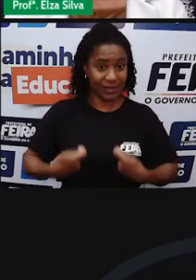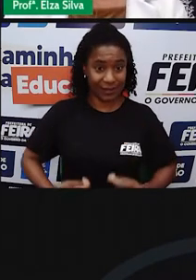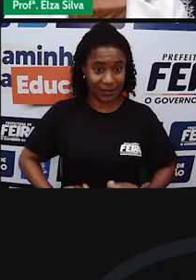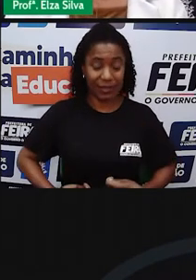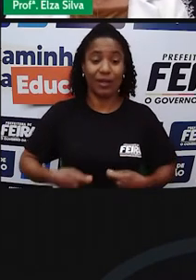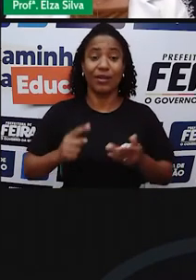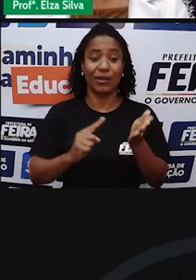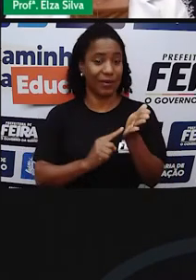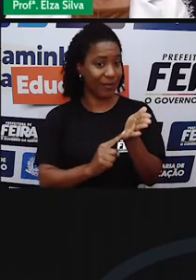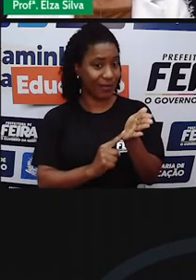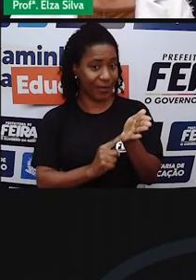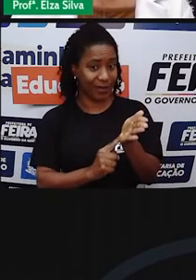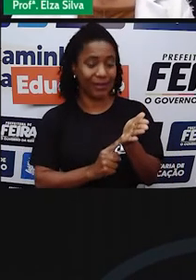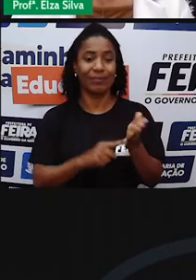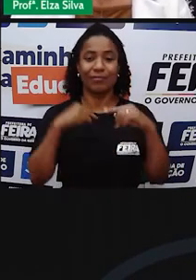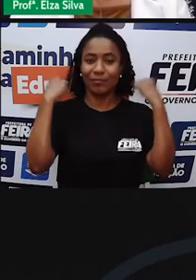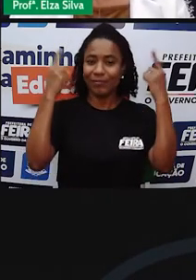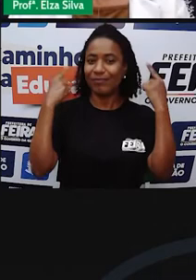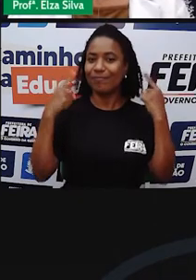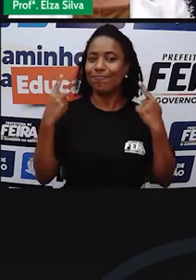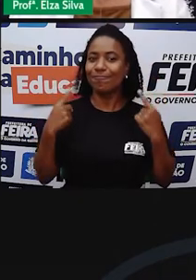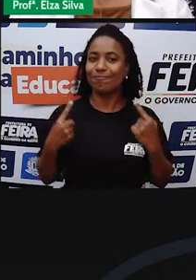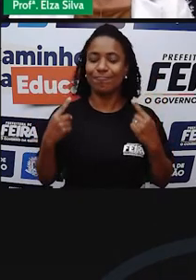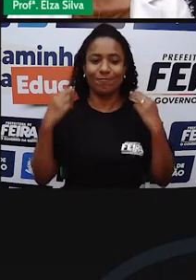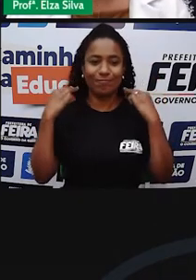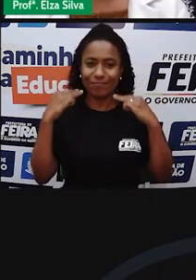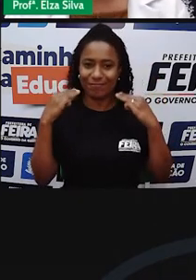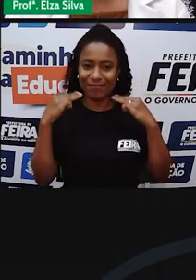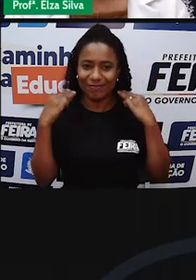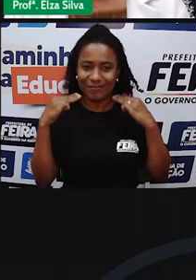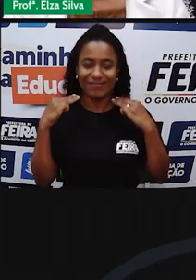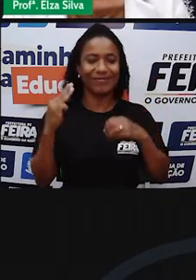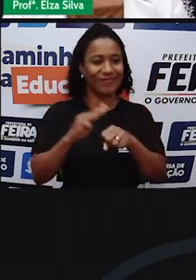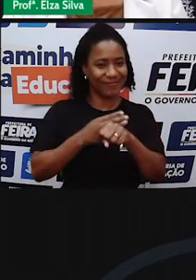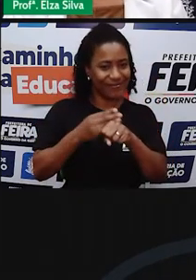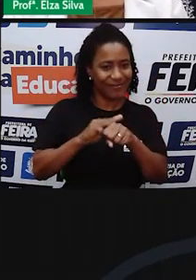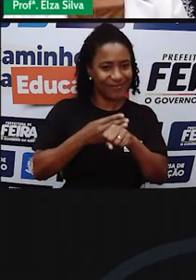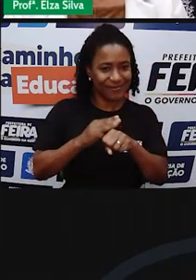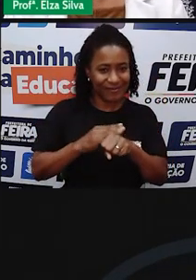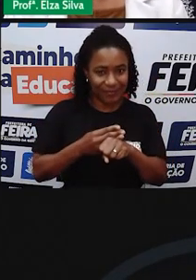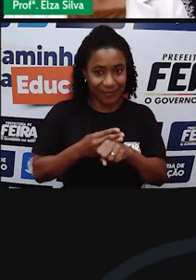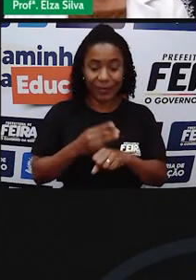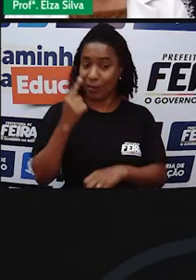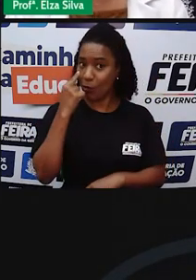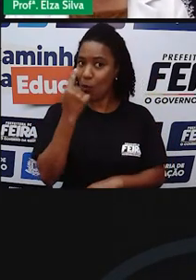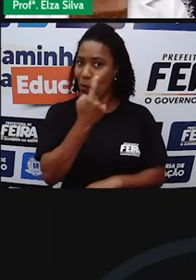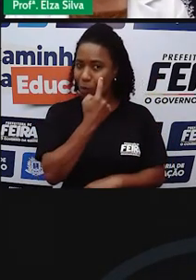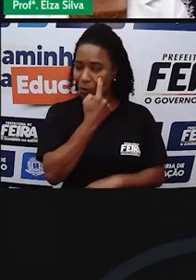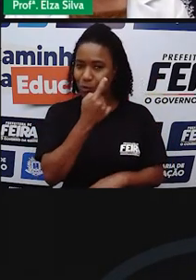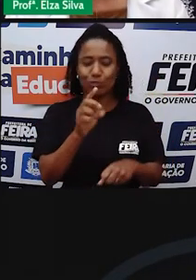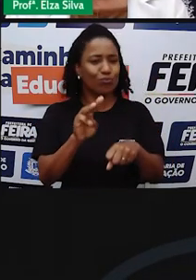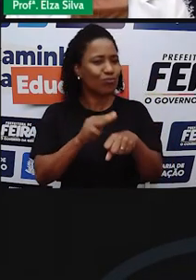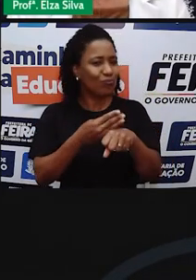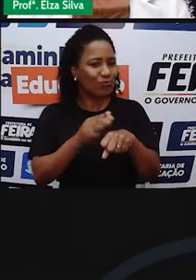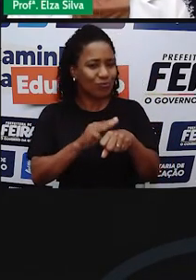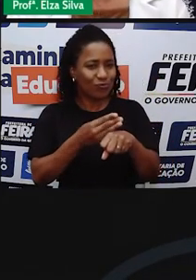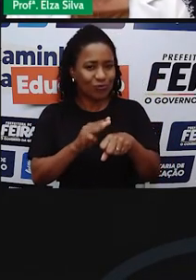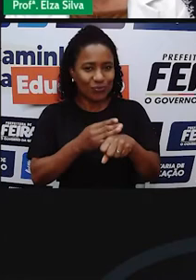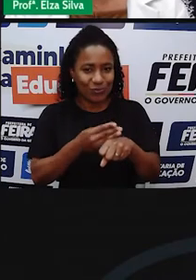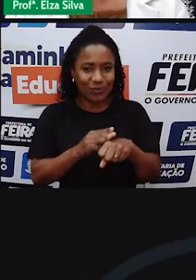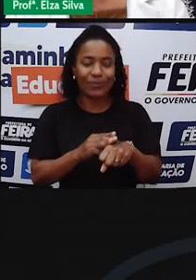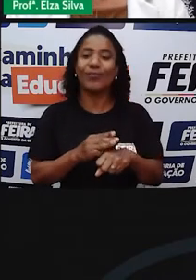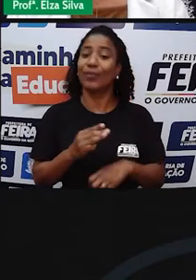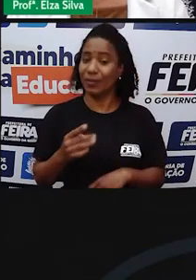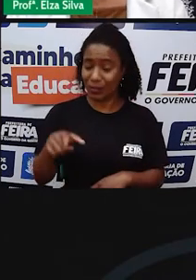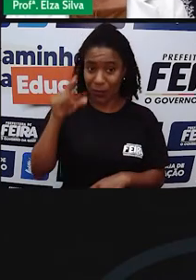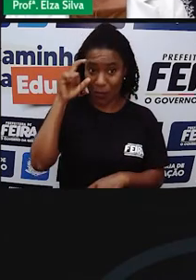crespos, ondulados, castanhos e de tamanho médio. Meus olhos também são castanhos e uso